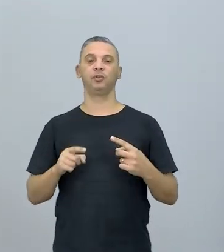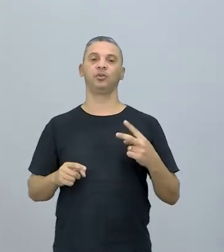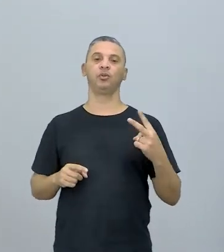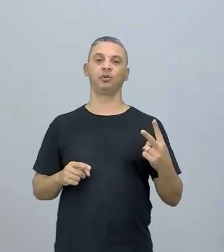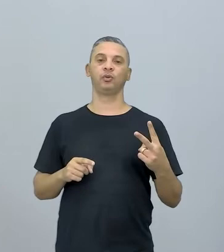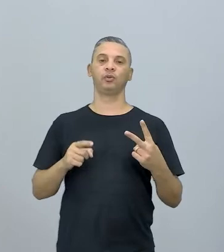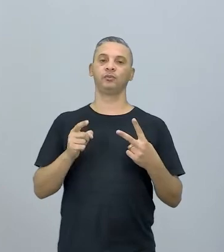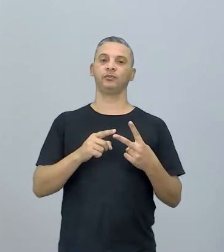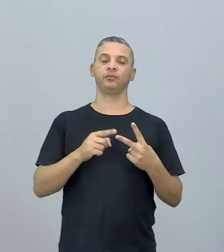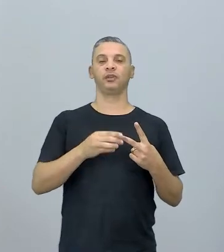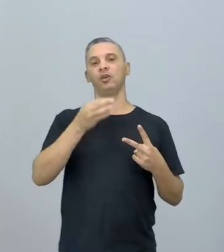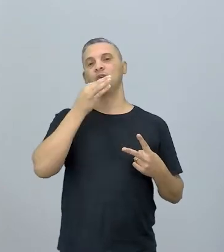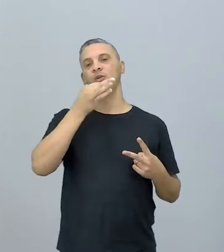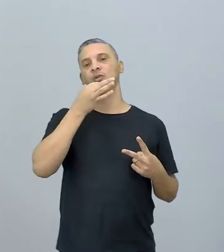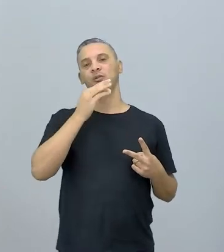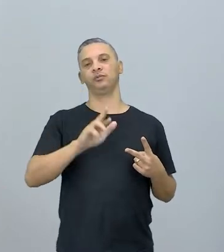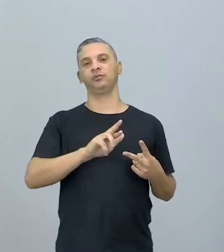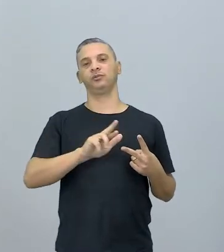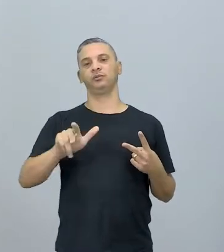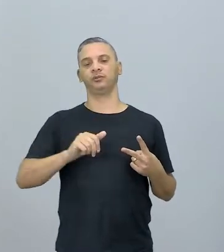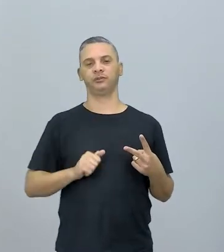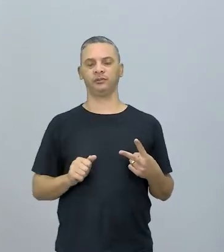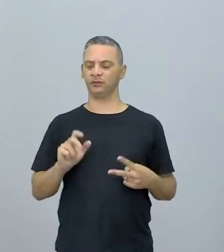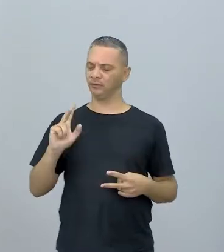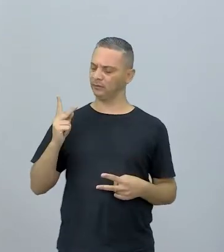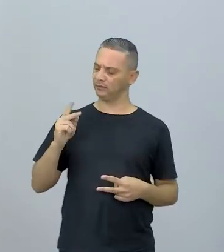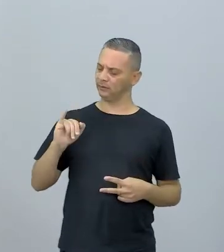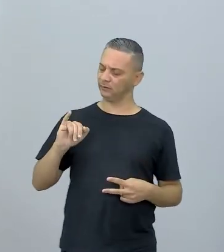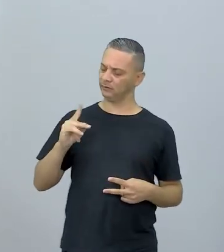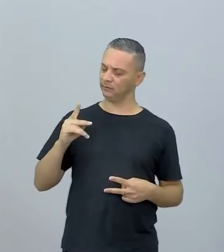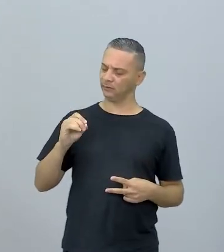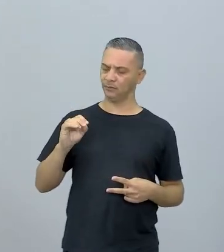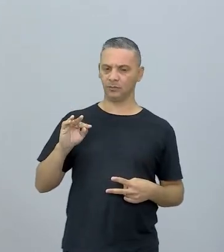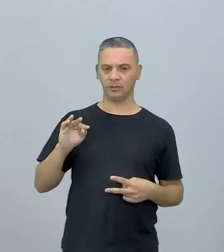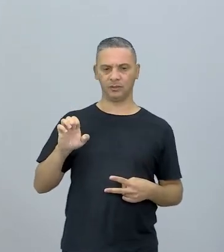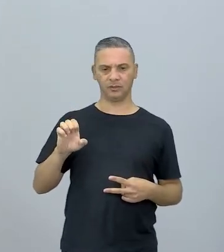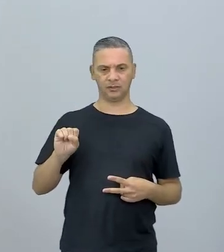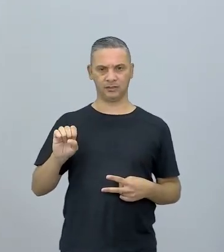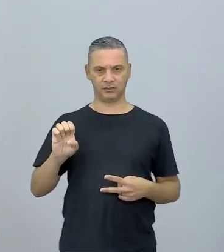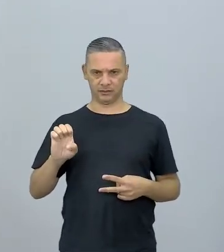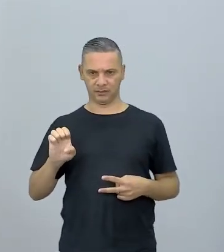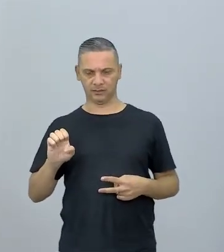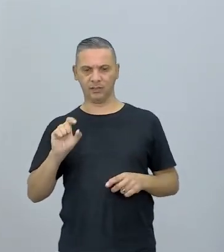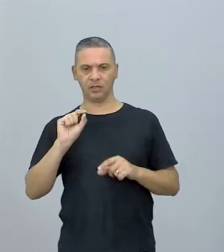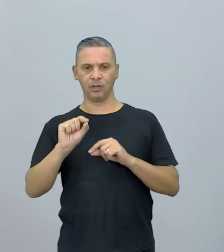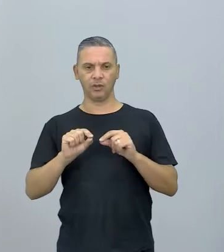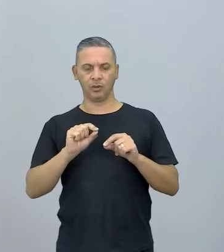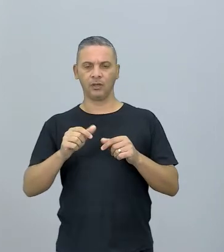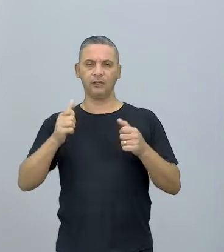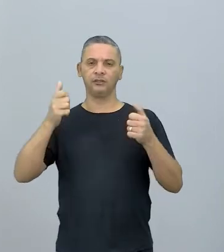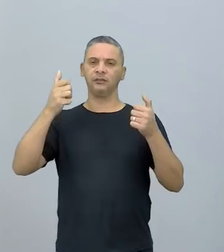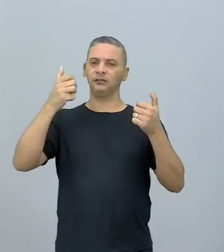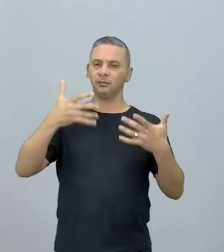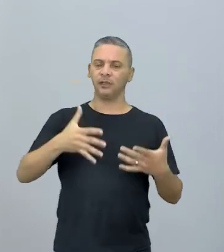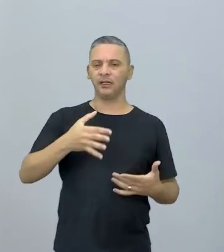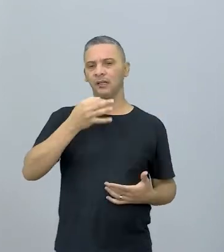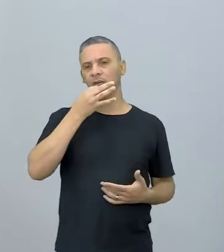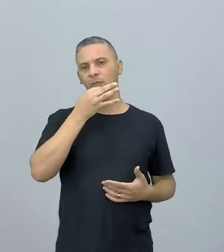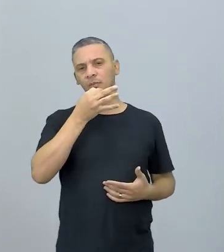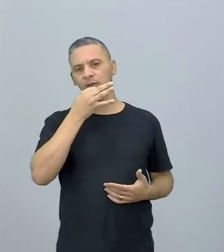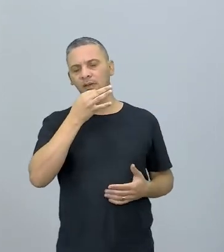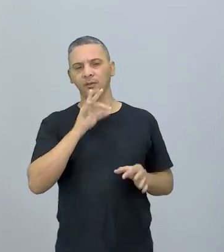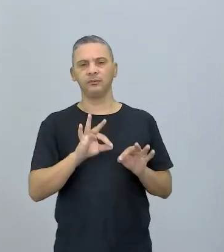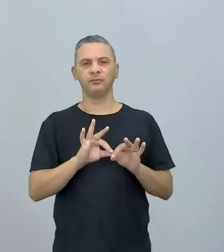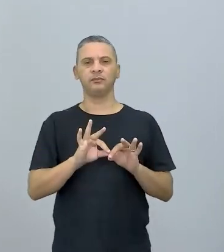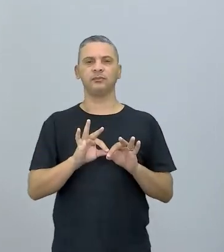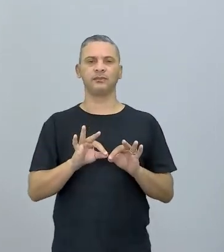as hipóteses, né? O que é uma hipótese? É uma hipótese, né? Uma pequena tese, uma tese pequena, uma